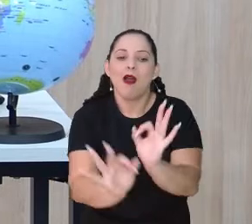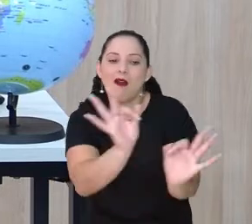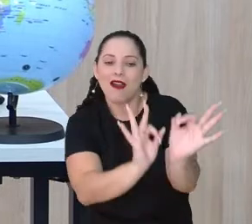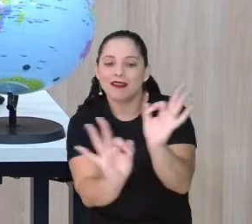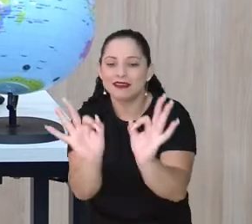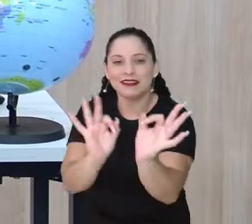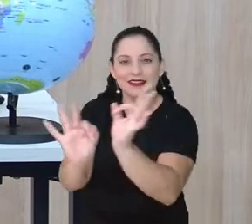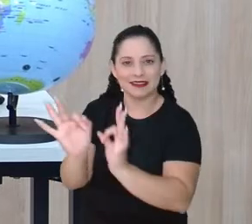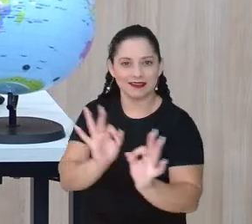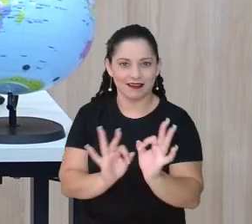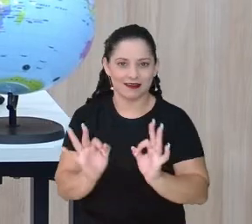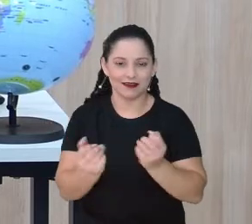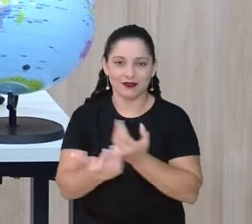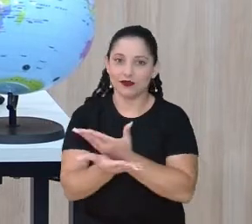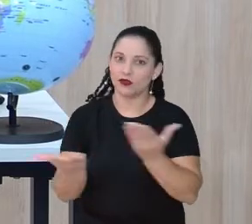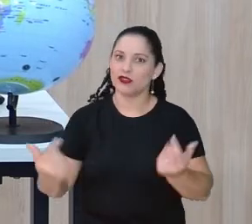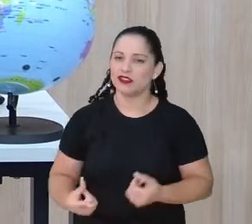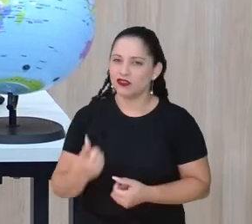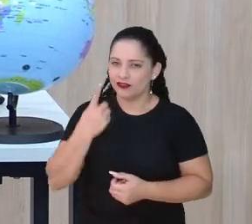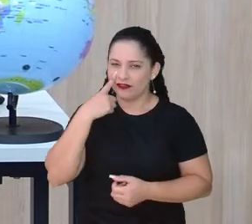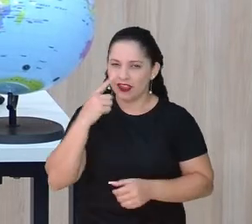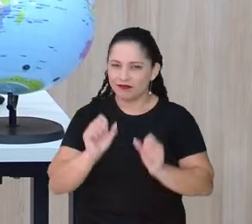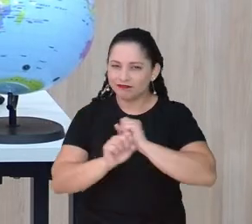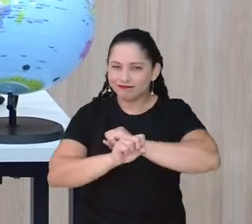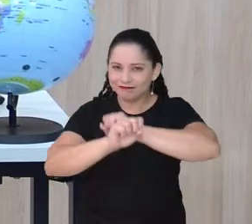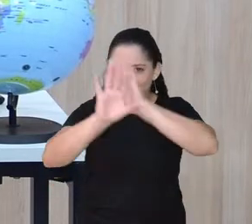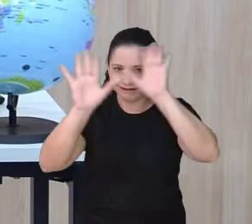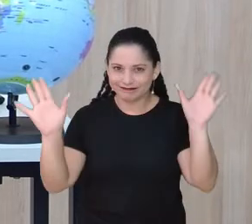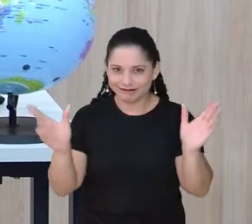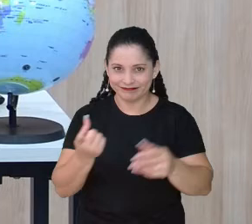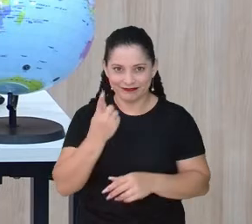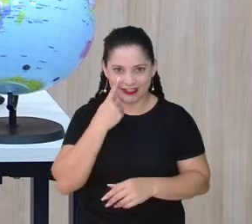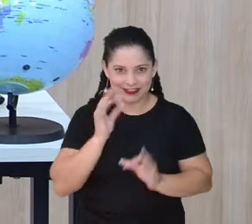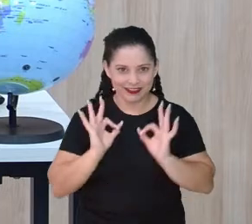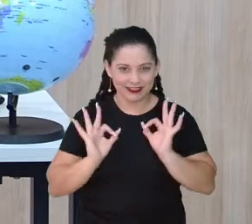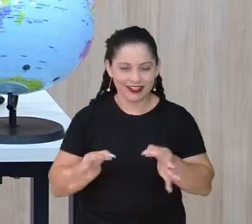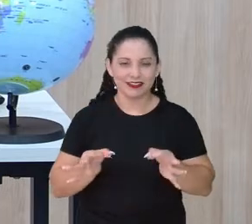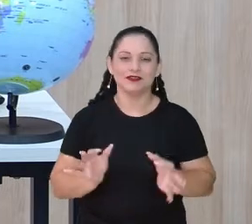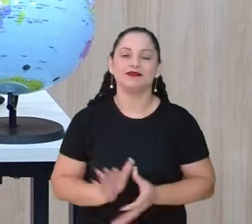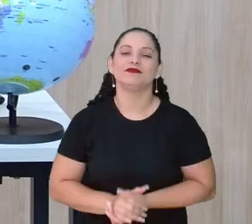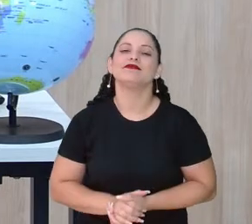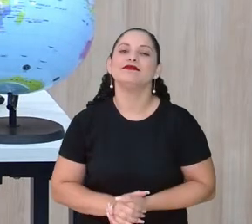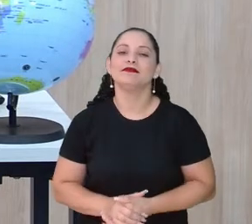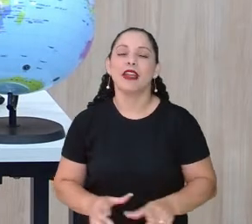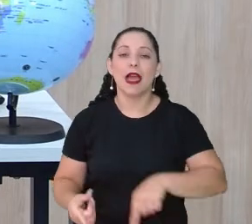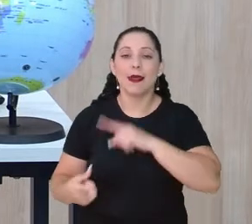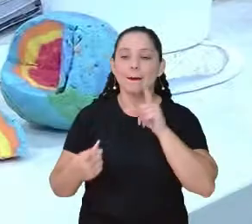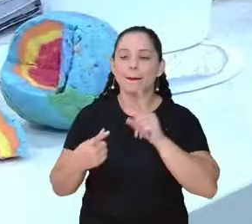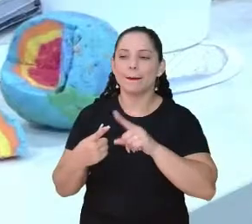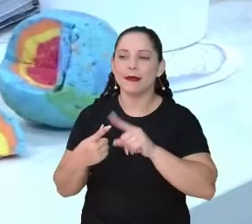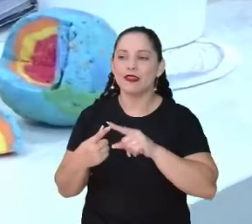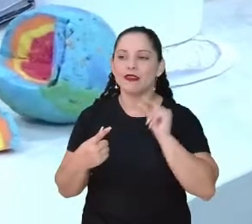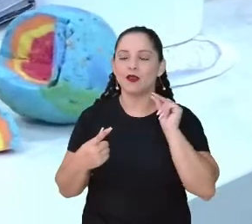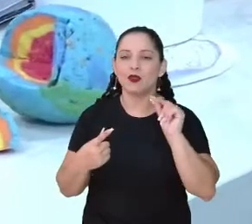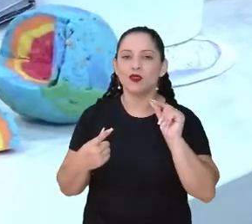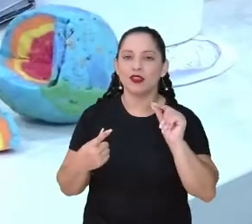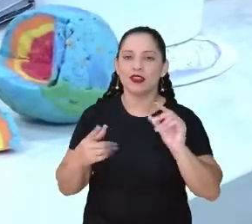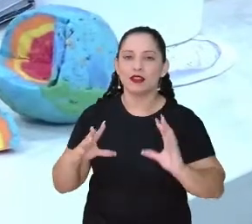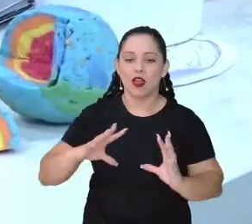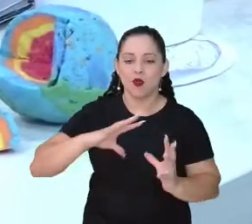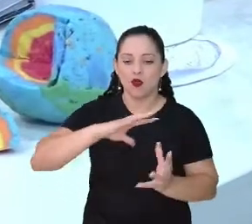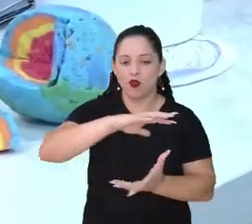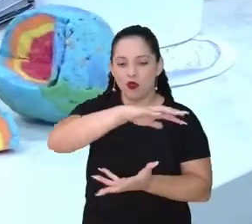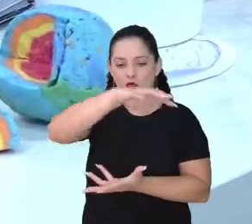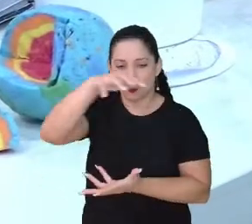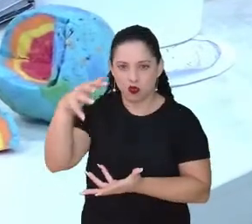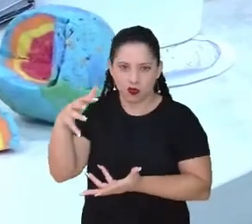que vocês consigam pegar bem direitinho como é que eu vou montar, certo? Então, a primeira é colocar essa